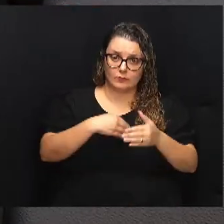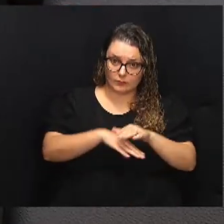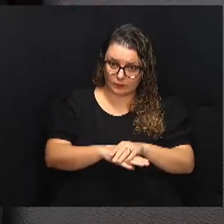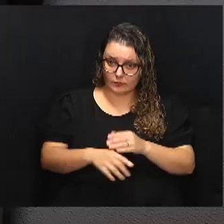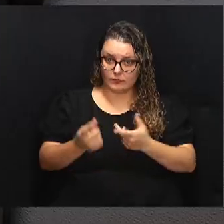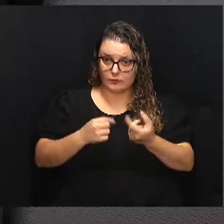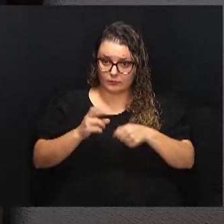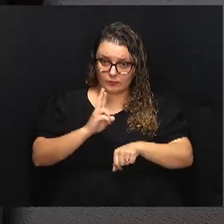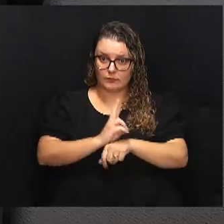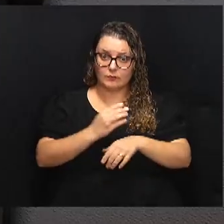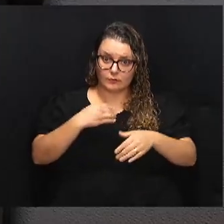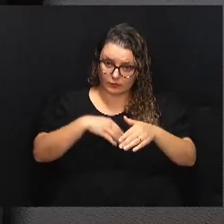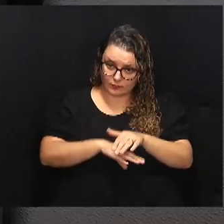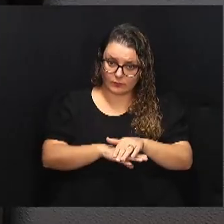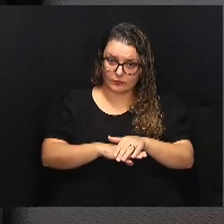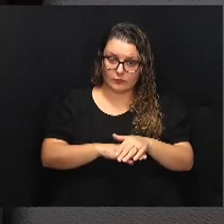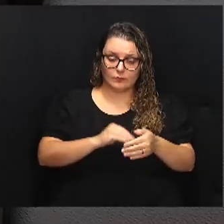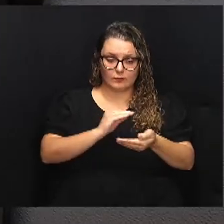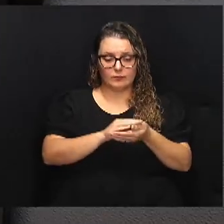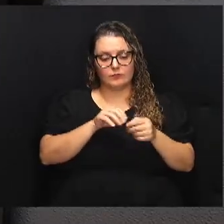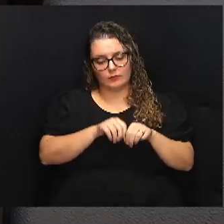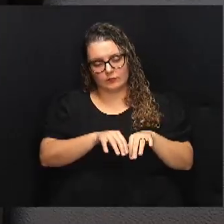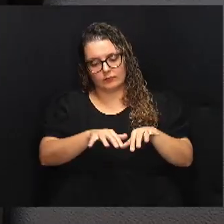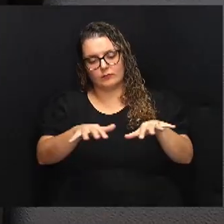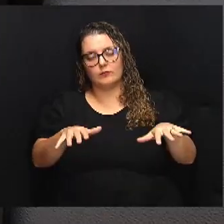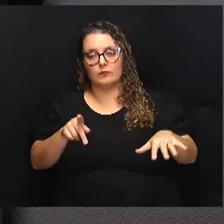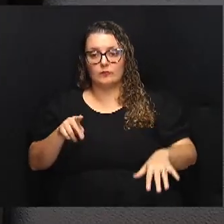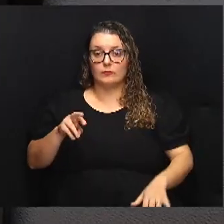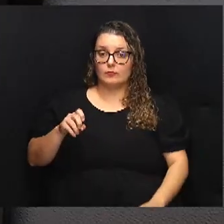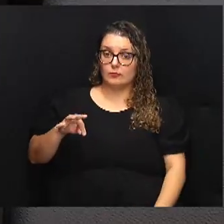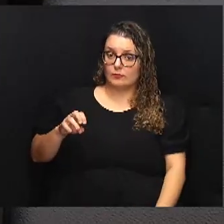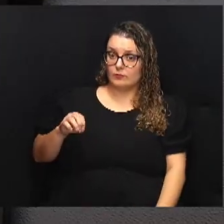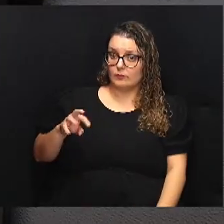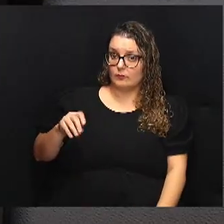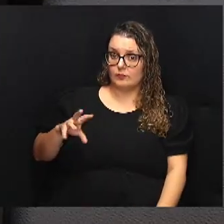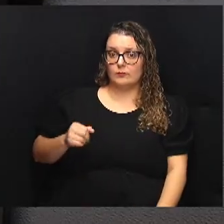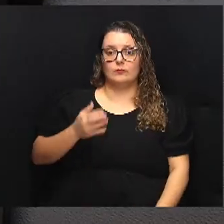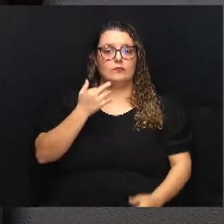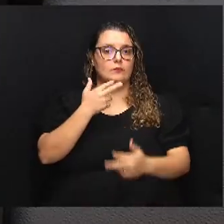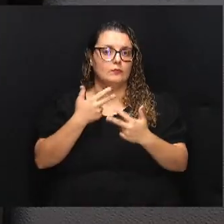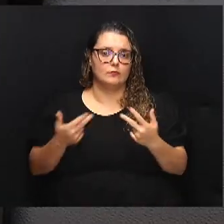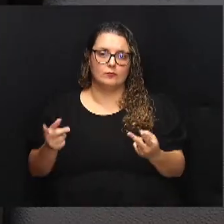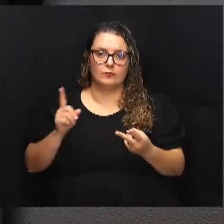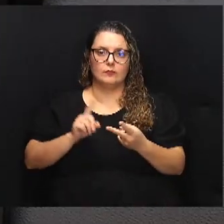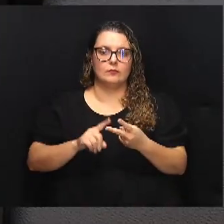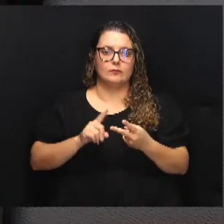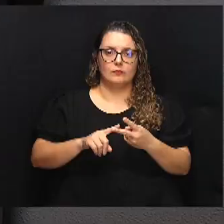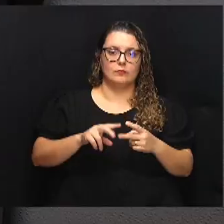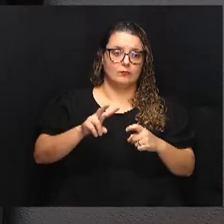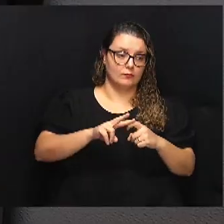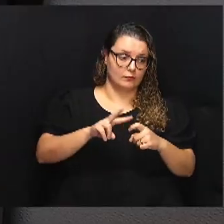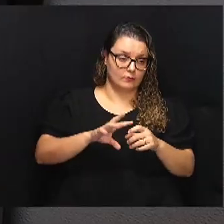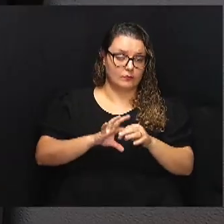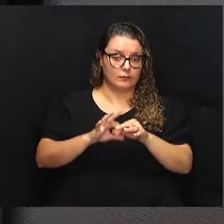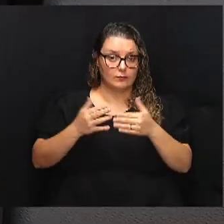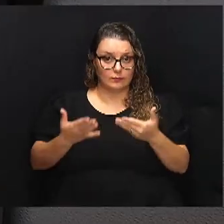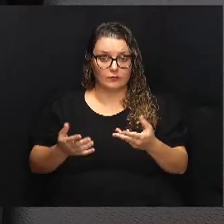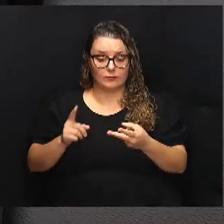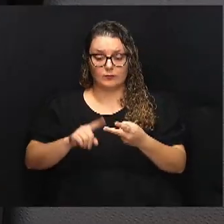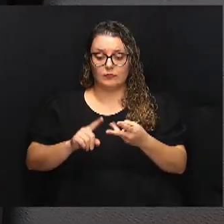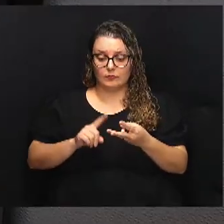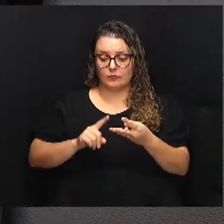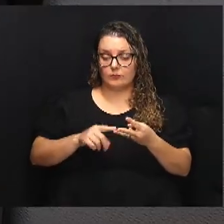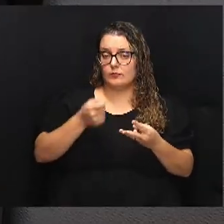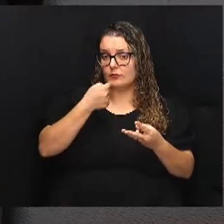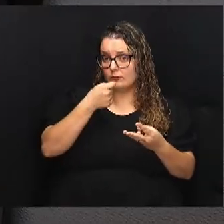fossem para o fundo e o fundo distribuísse para as protetoras ração, consultas veterinárias, né, remédios.